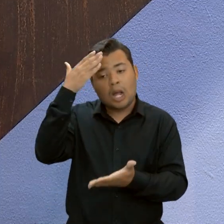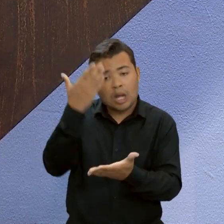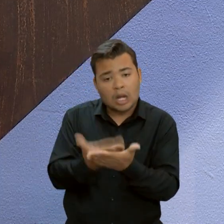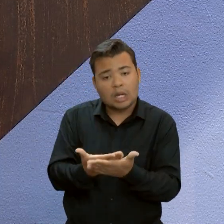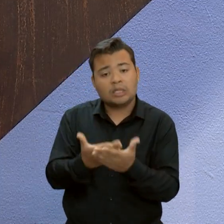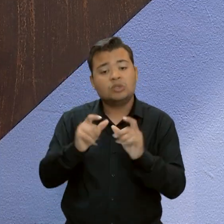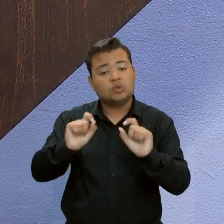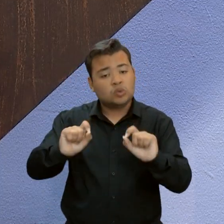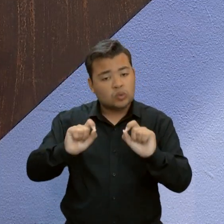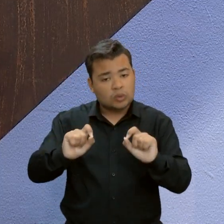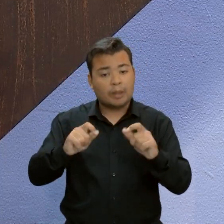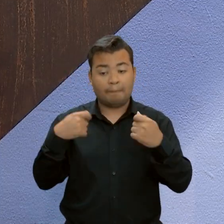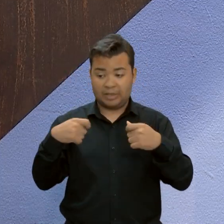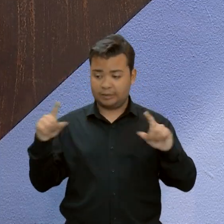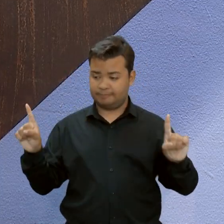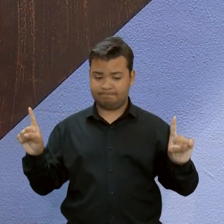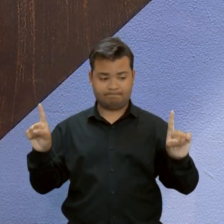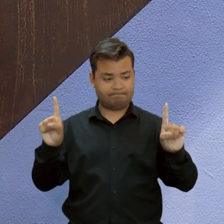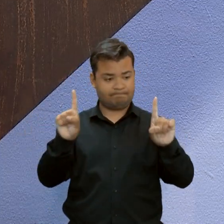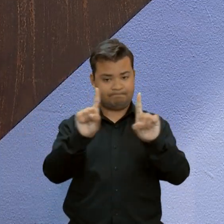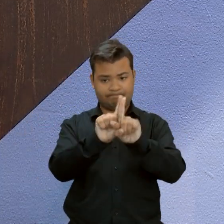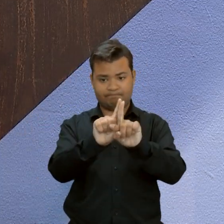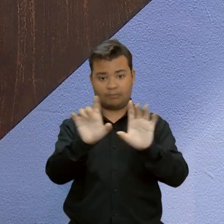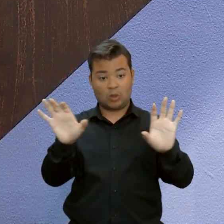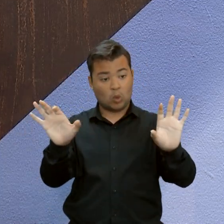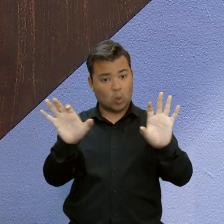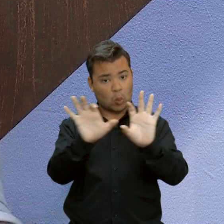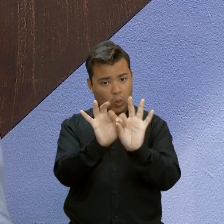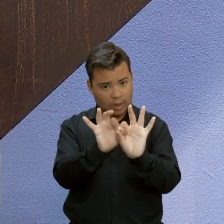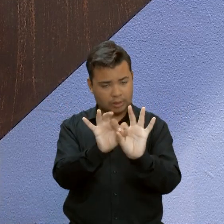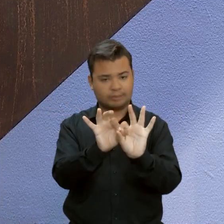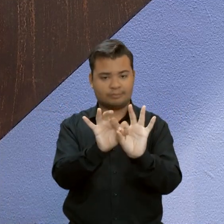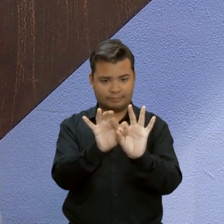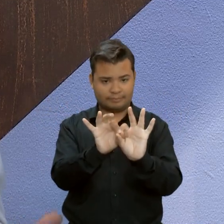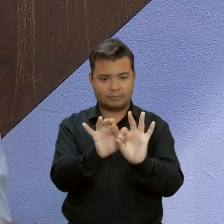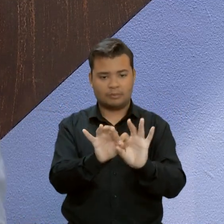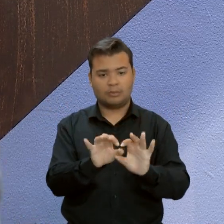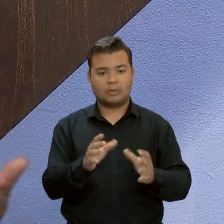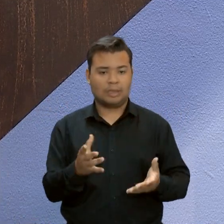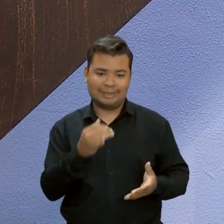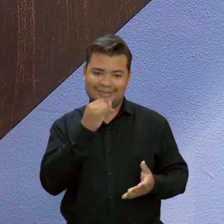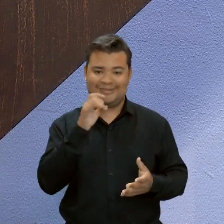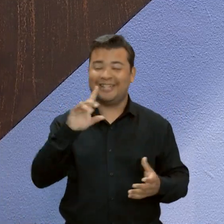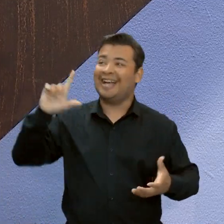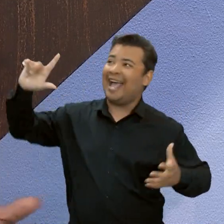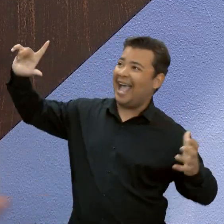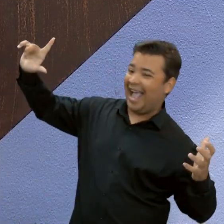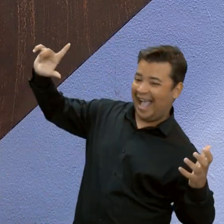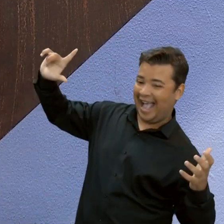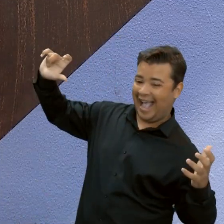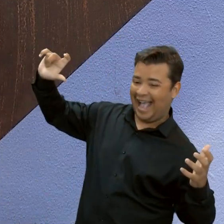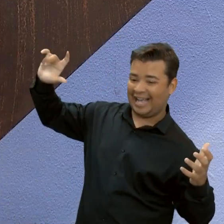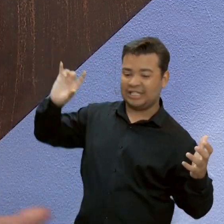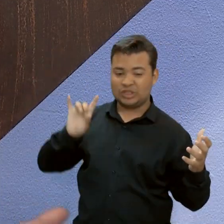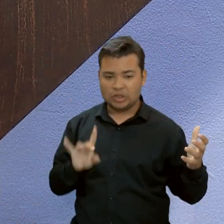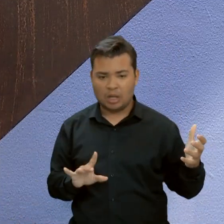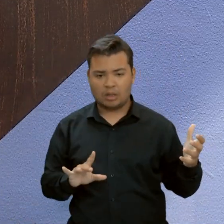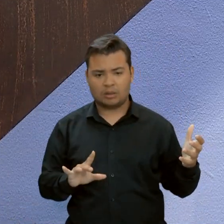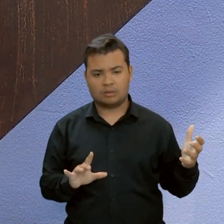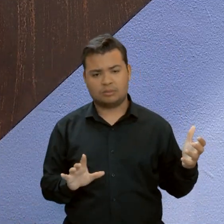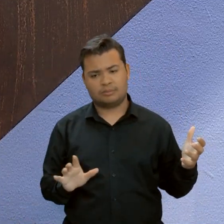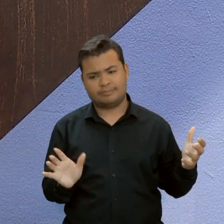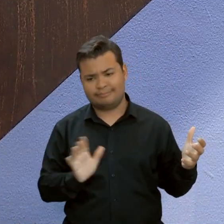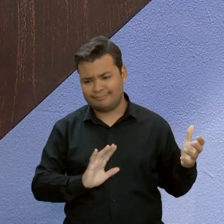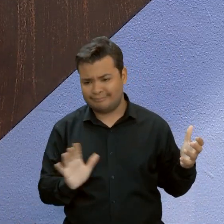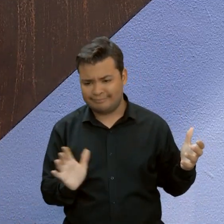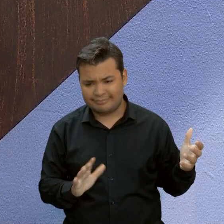de estar junto, conectado, não só em momentos festivos, né, onde você está dizendo que pode tirar fotos, passa um mês, talvez sem